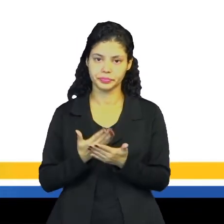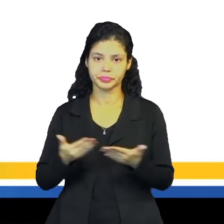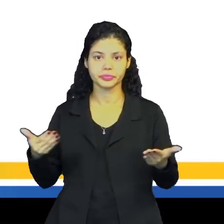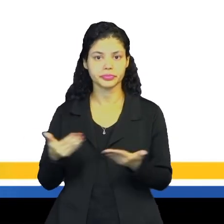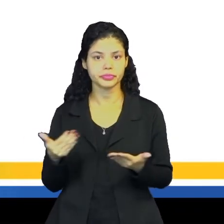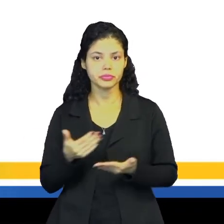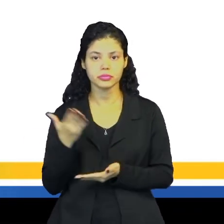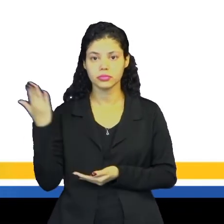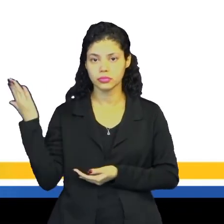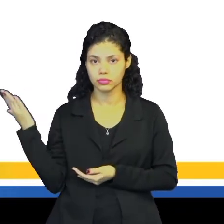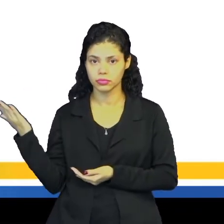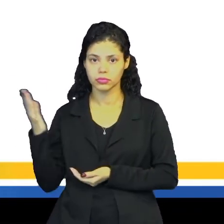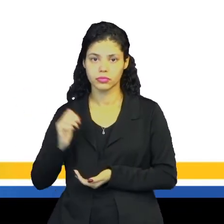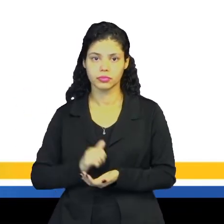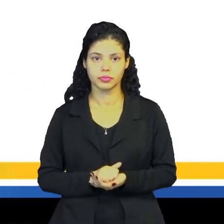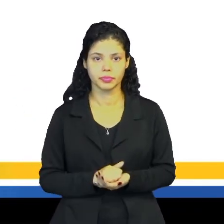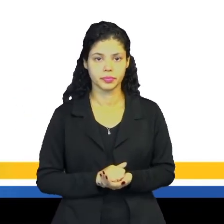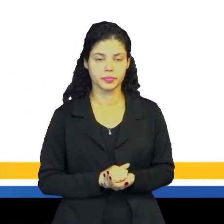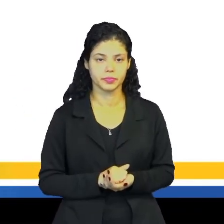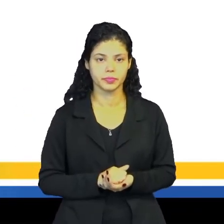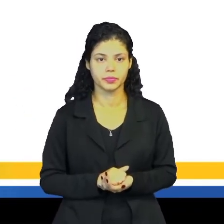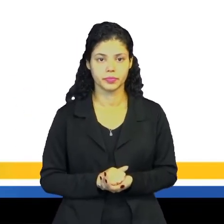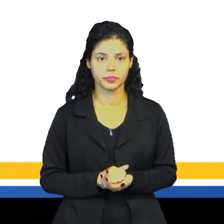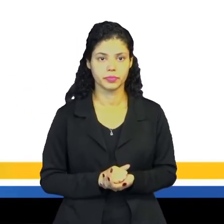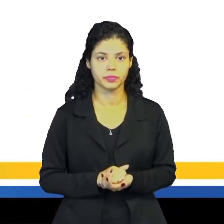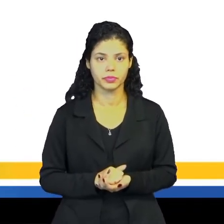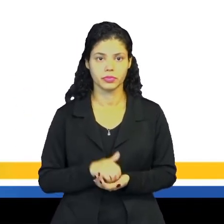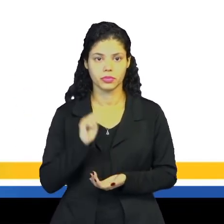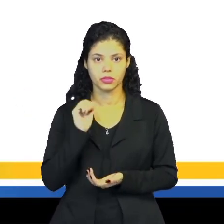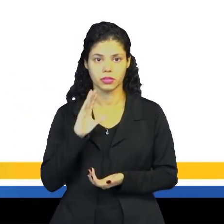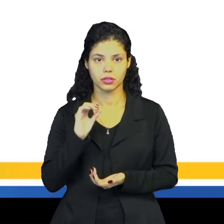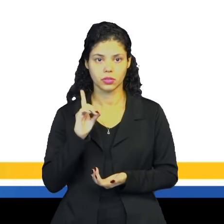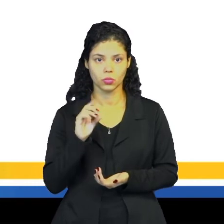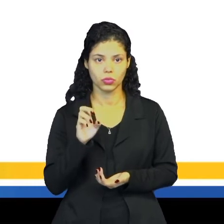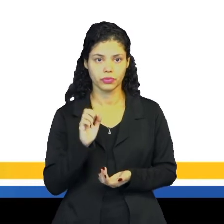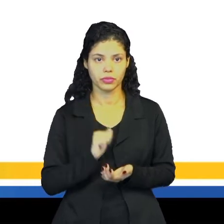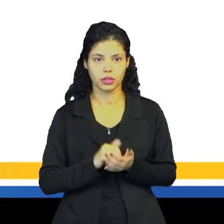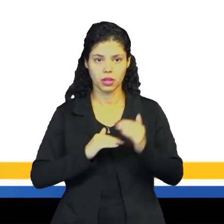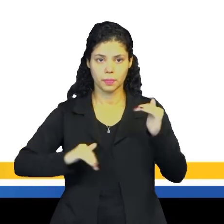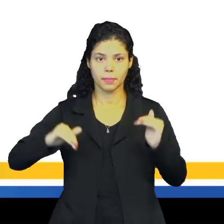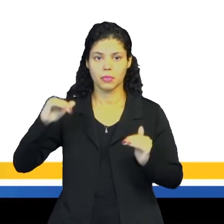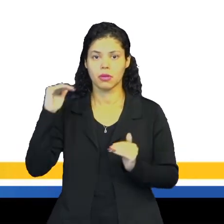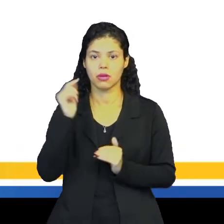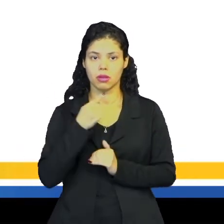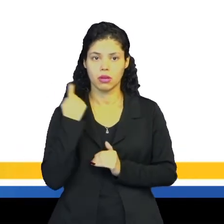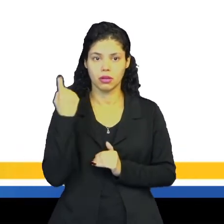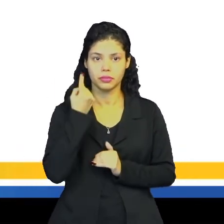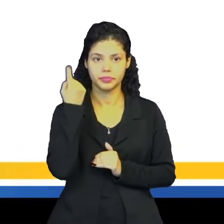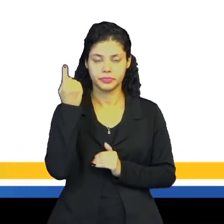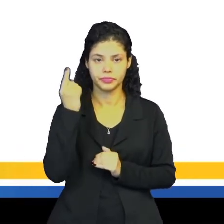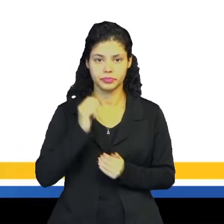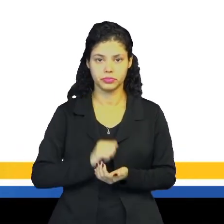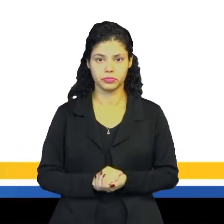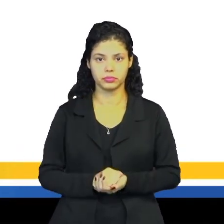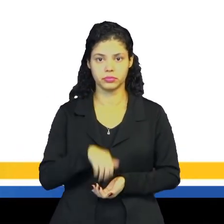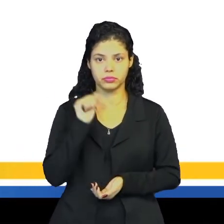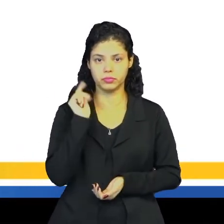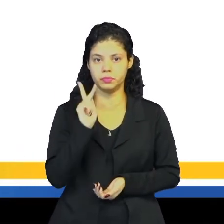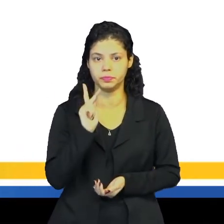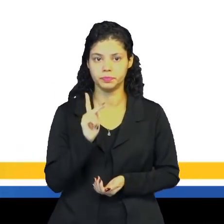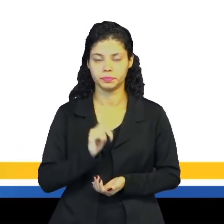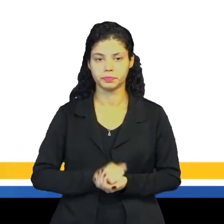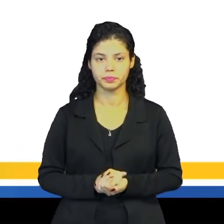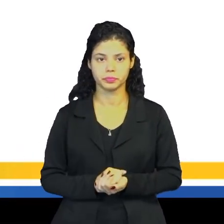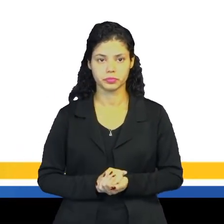hoje, ok? O above, nós temos acima de, mais alto que, né? Significa isso, ok?